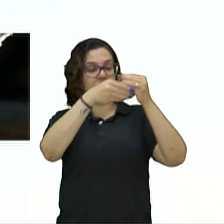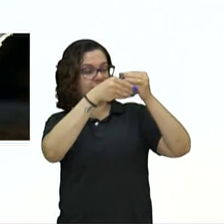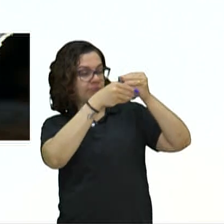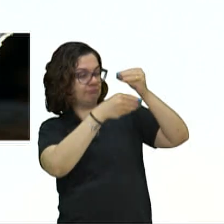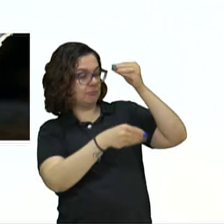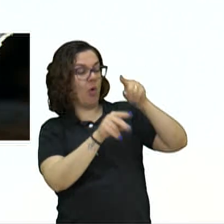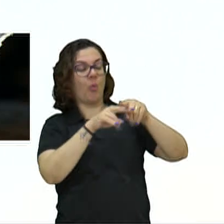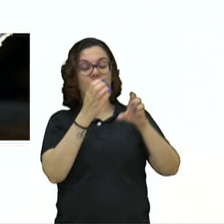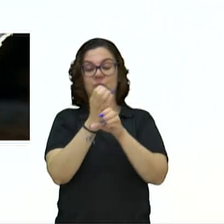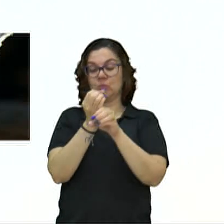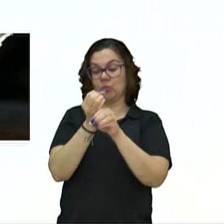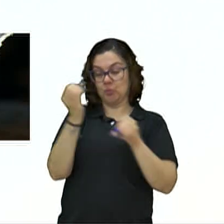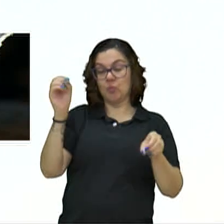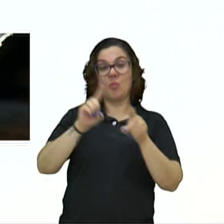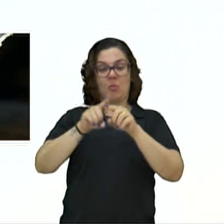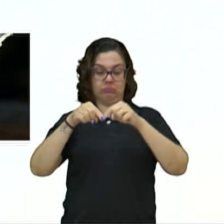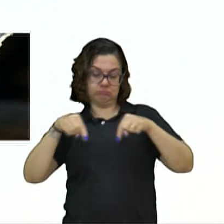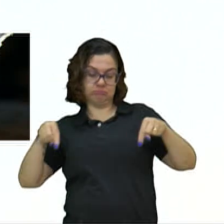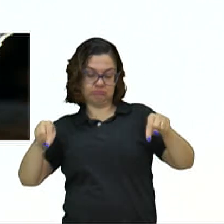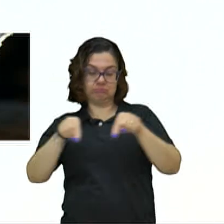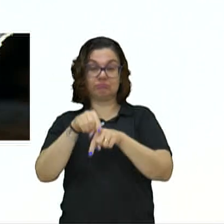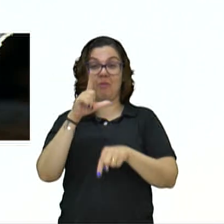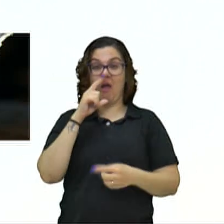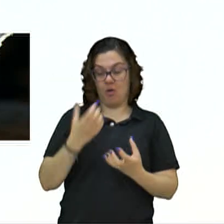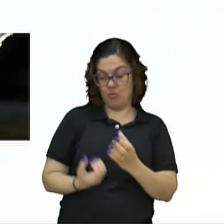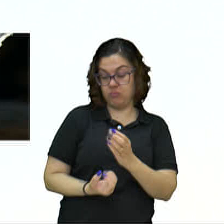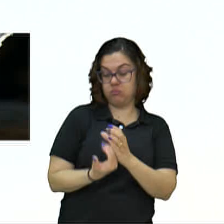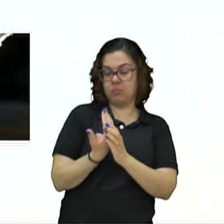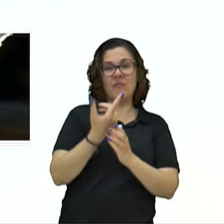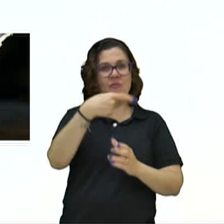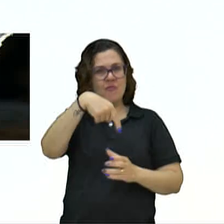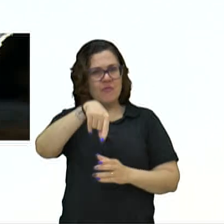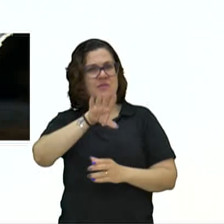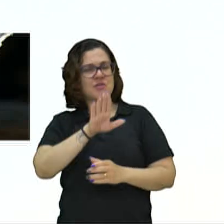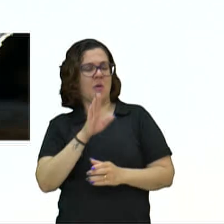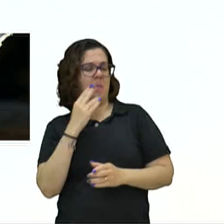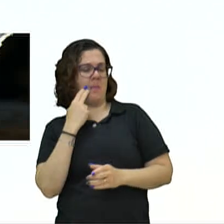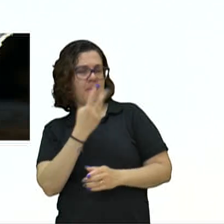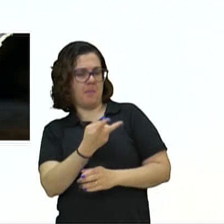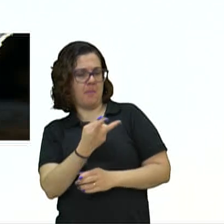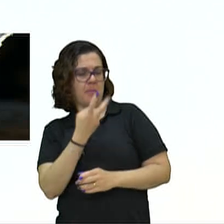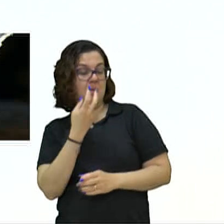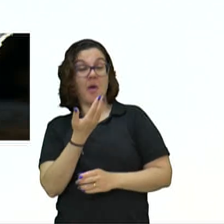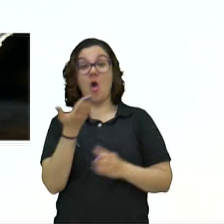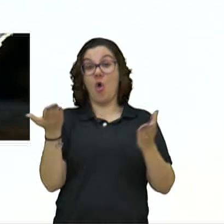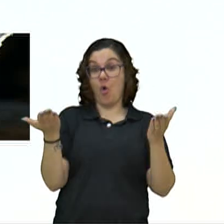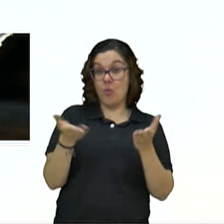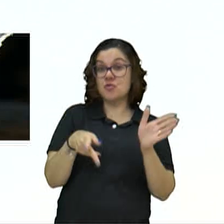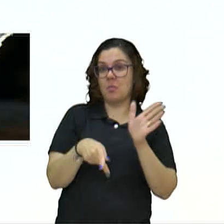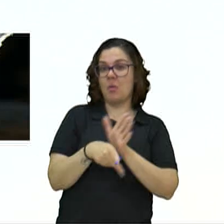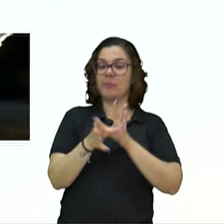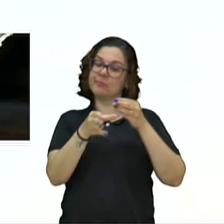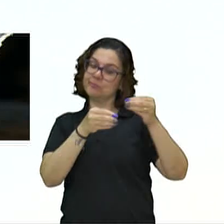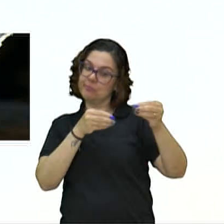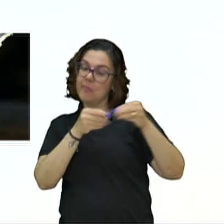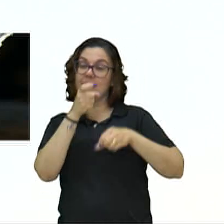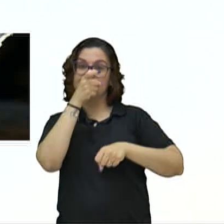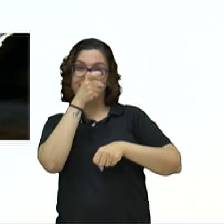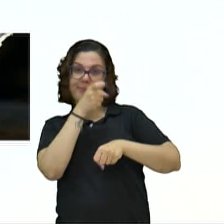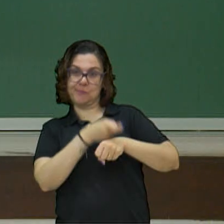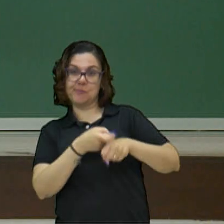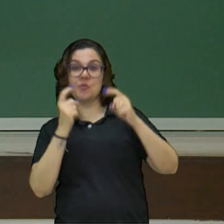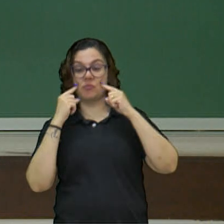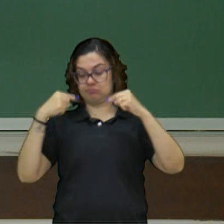revestimento tubos e caixas d'água as caixas d'água acho que todos perceberam que a gente utiliza hoje caixas d'água de plástico